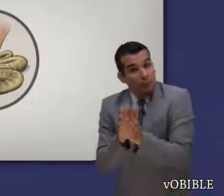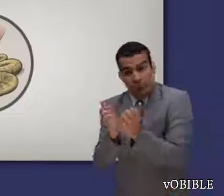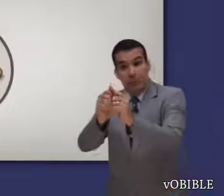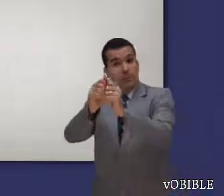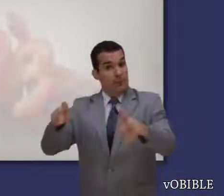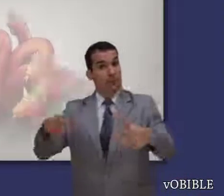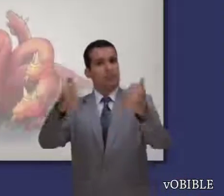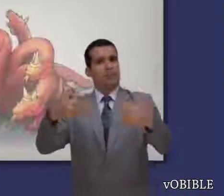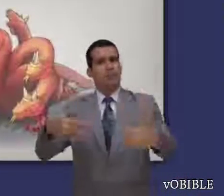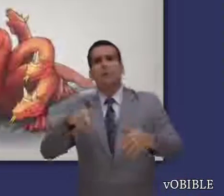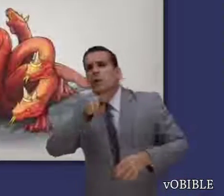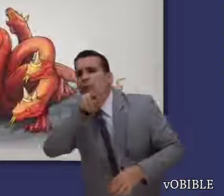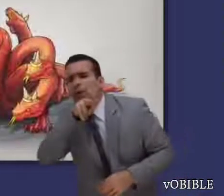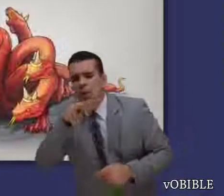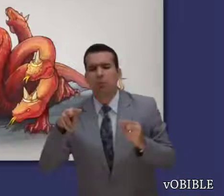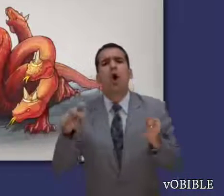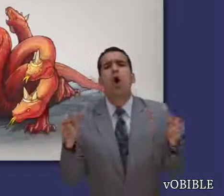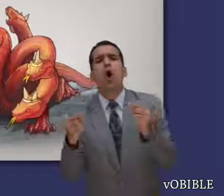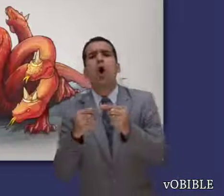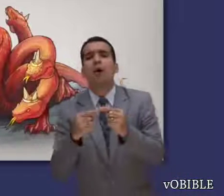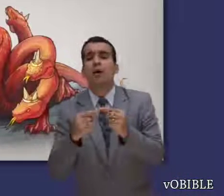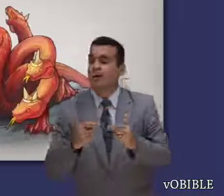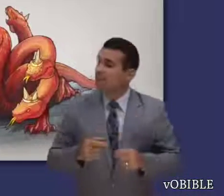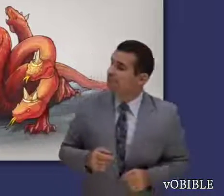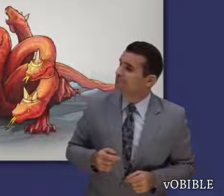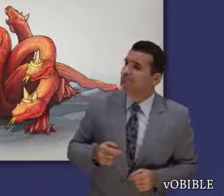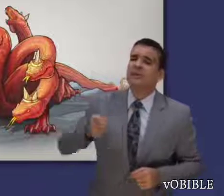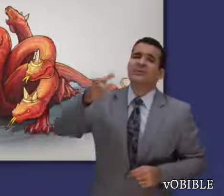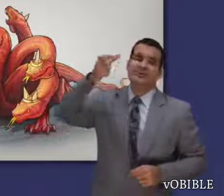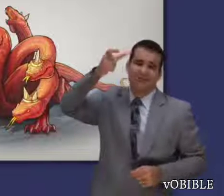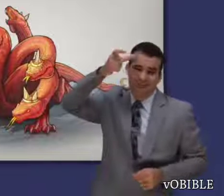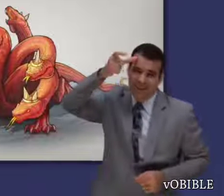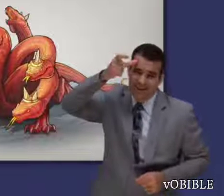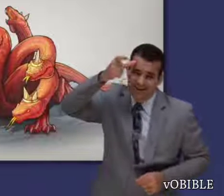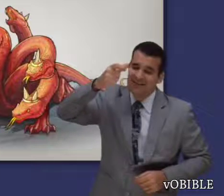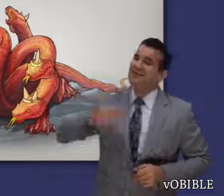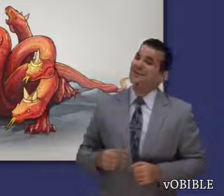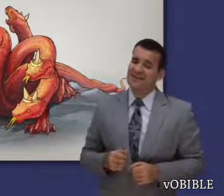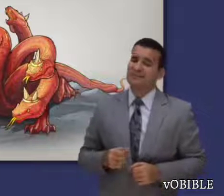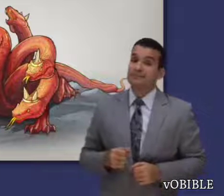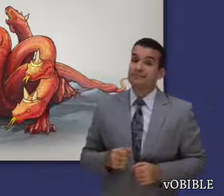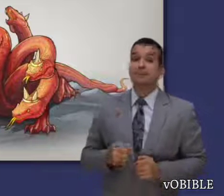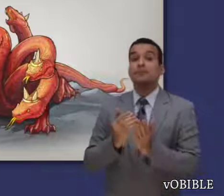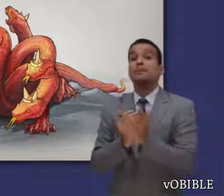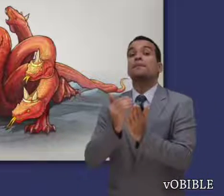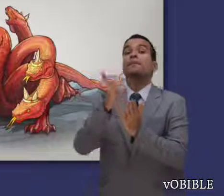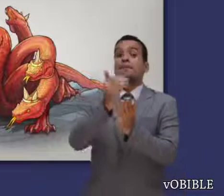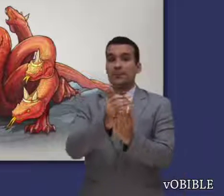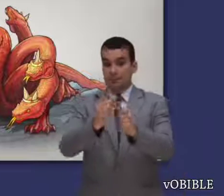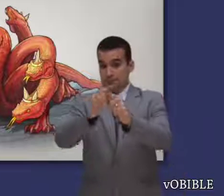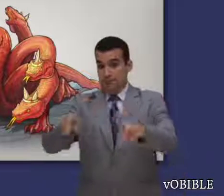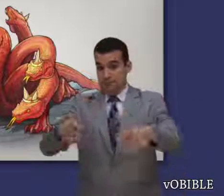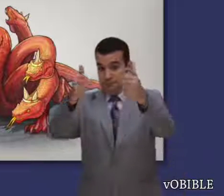O livro de Apocalipse diz que a serpente original é Satanás, o diabo, que usou uma serpente para dar início à rebelião no Jardim do